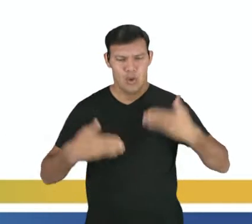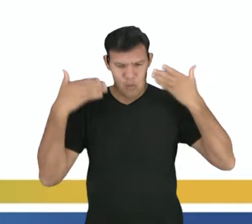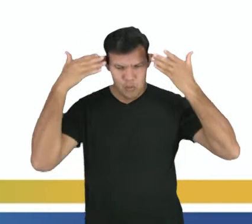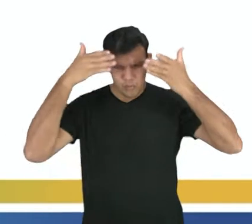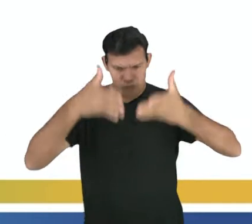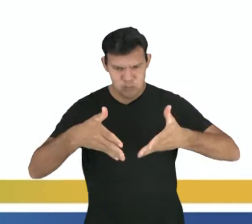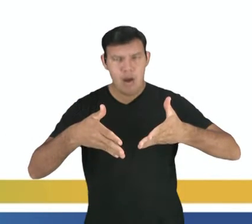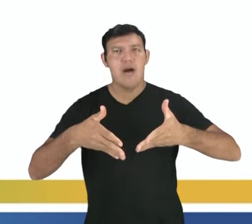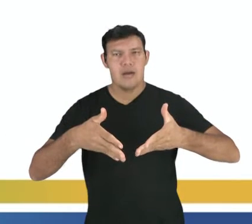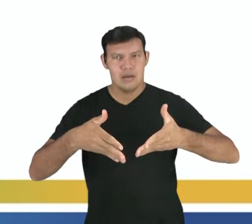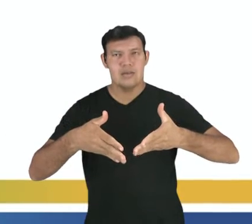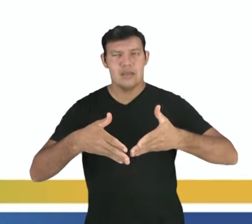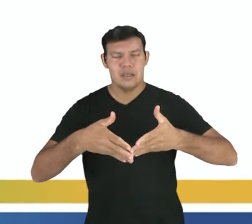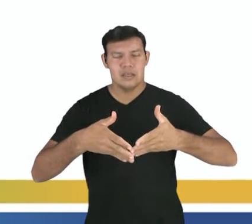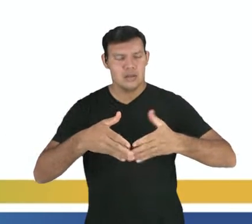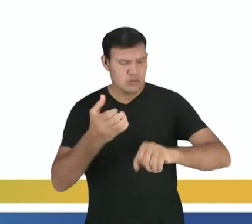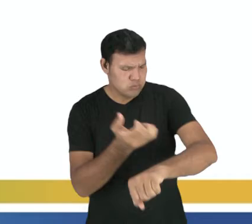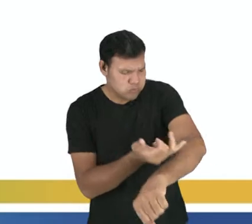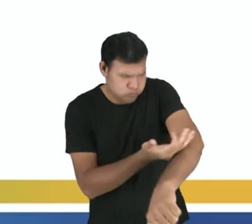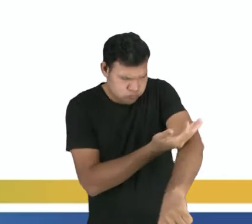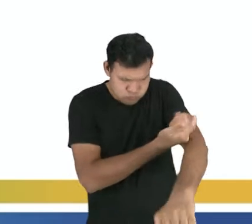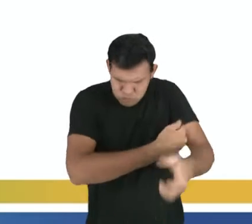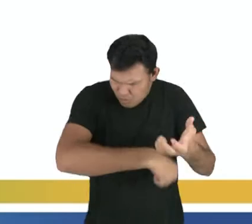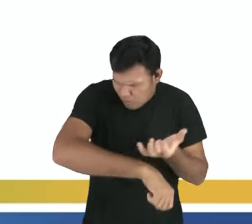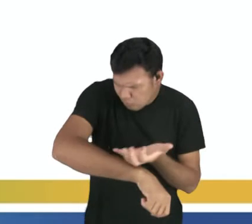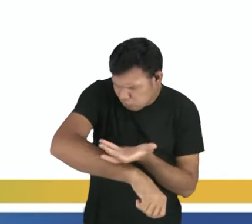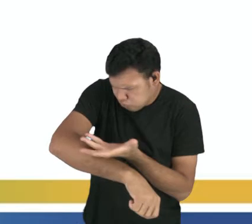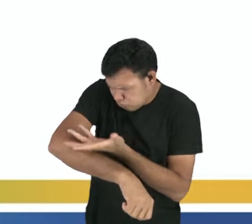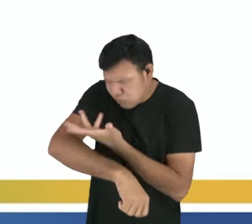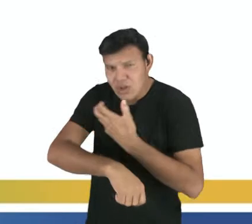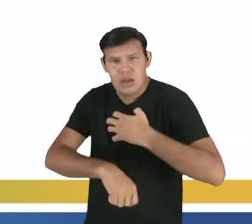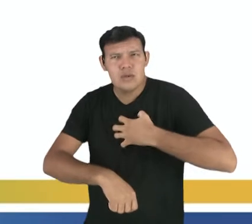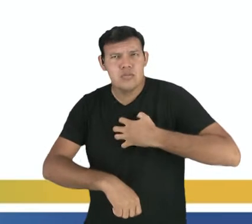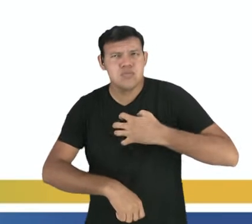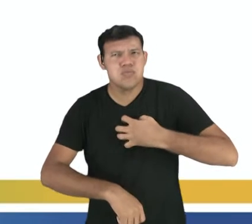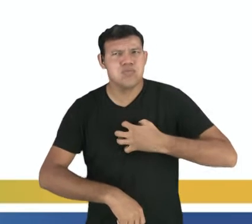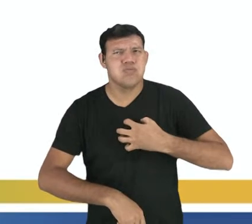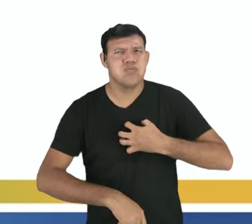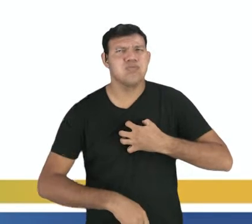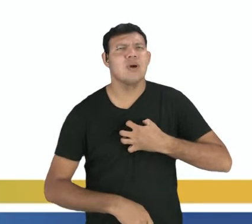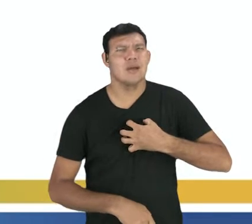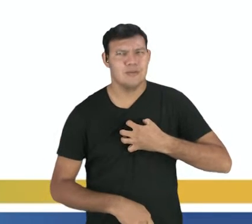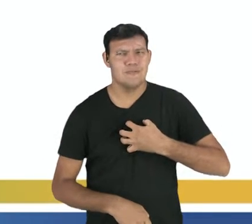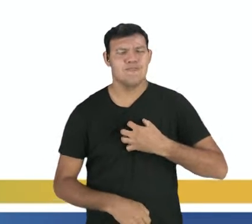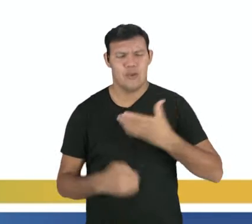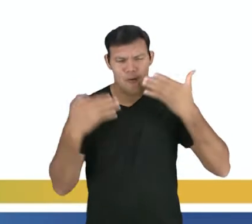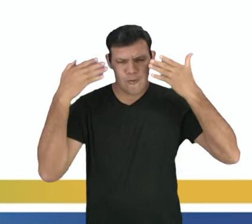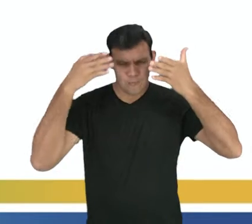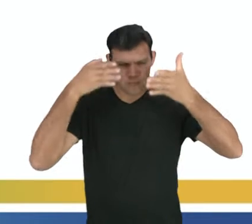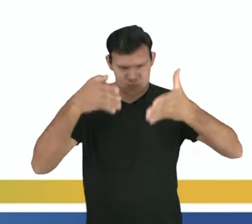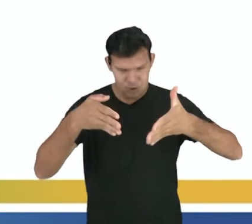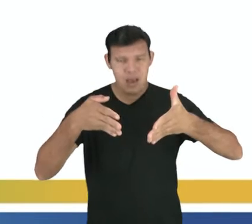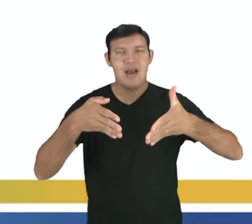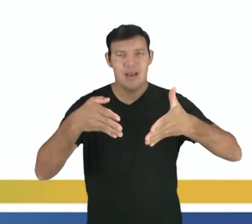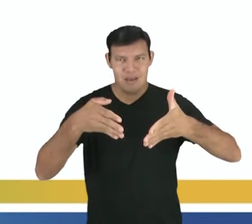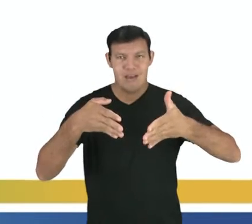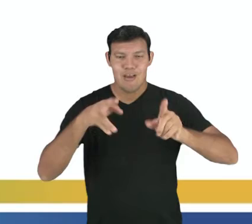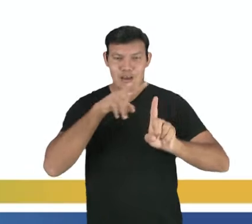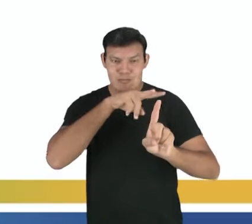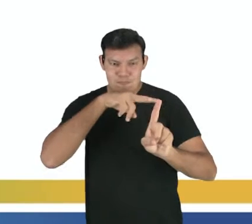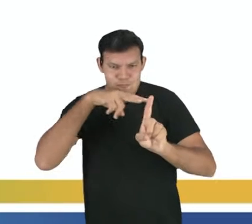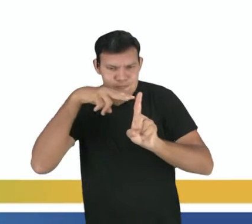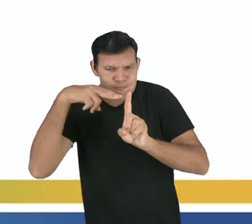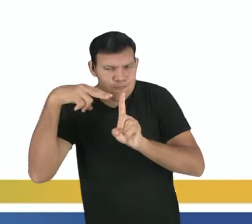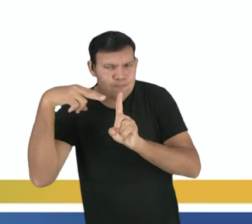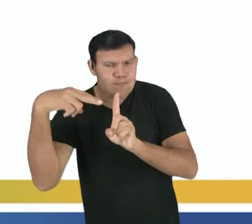centro, porém os seus sentimentos, né, as suas emoções ali, então eles estão centrados nessa